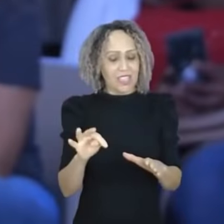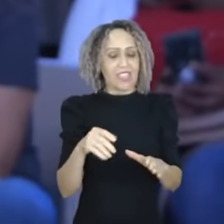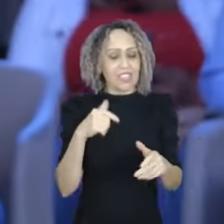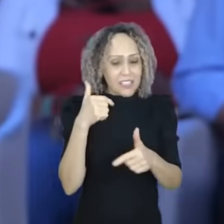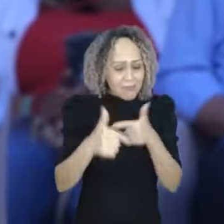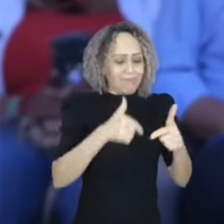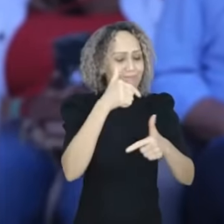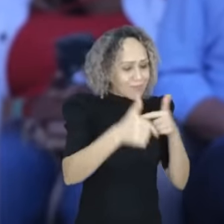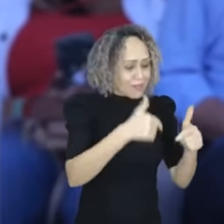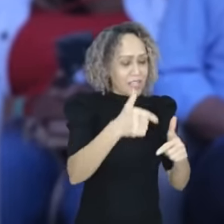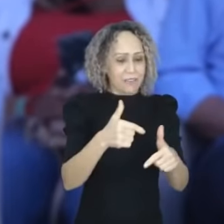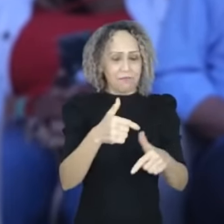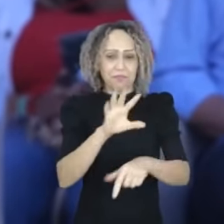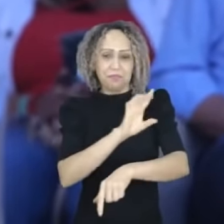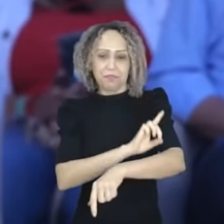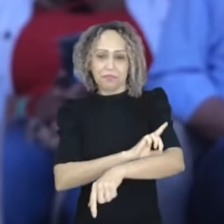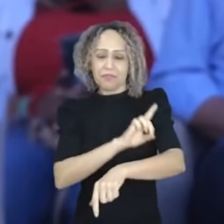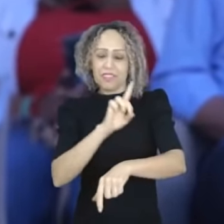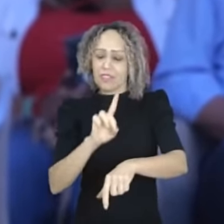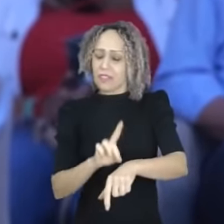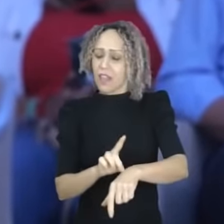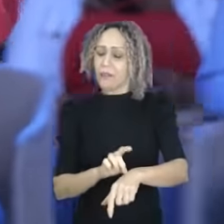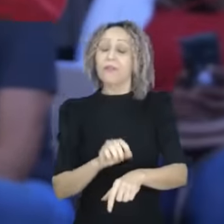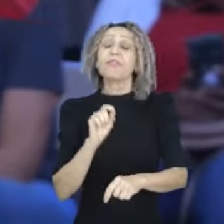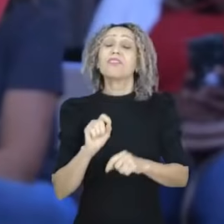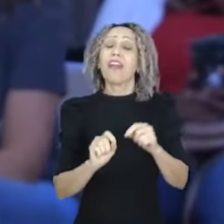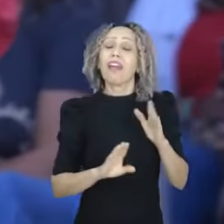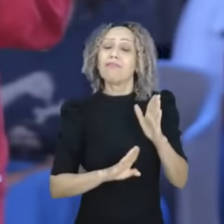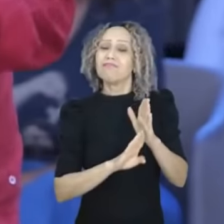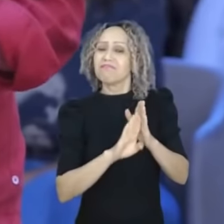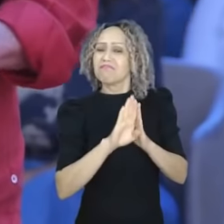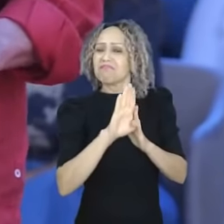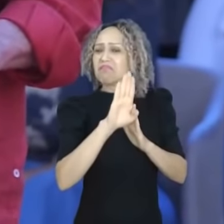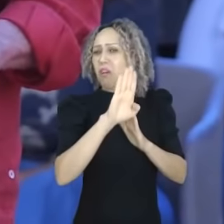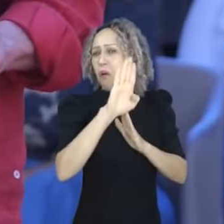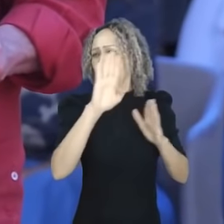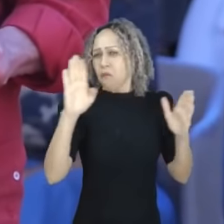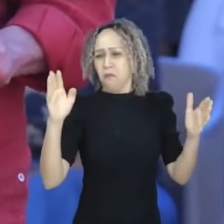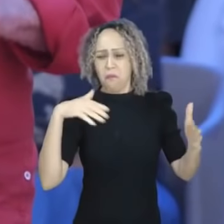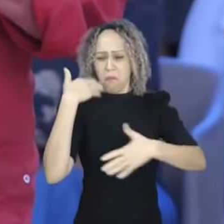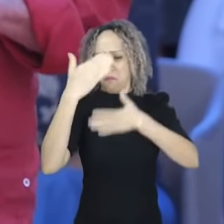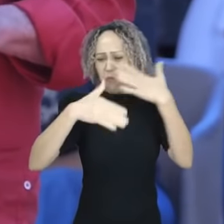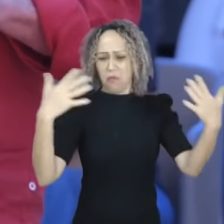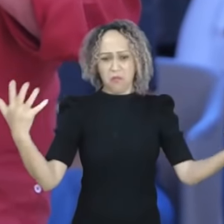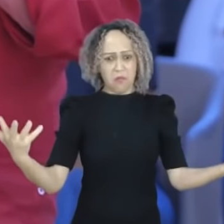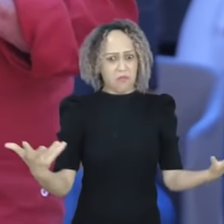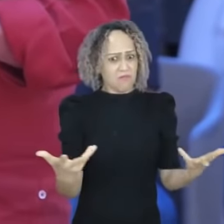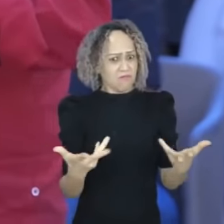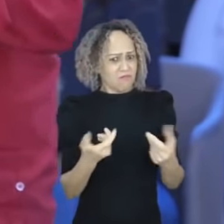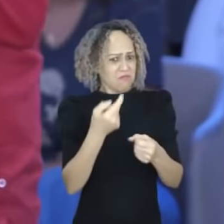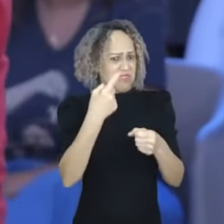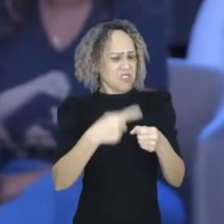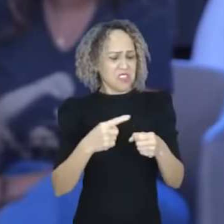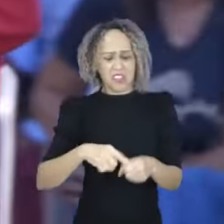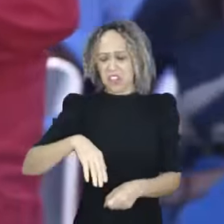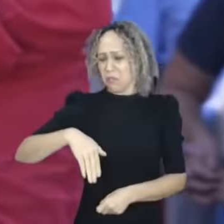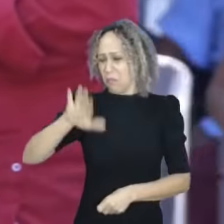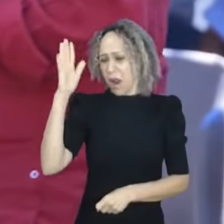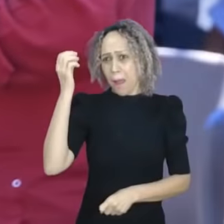cidade mais feia do ABC, virou uma das cidades mais bonitas do ABC, inclusive com um povo